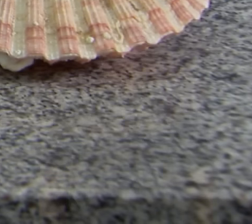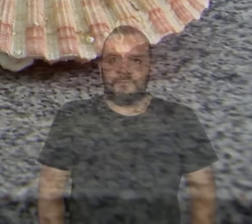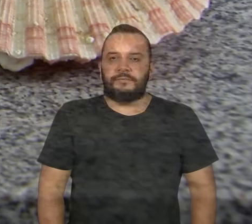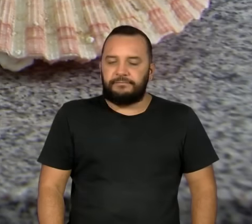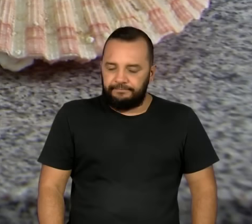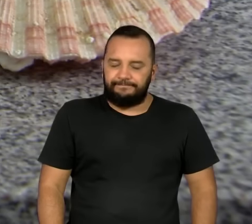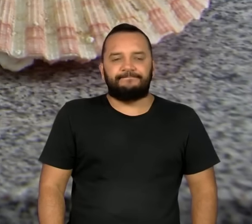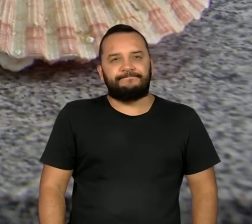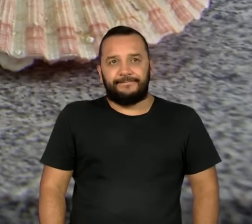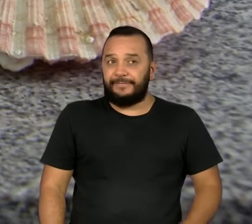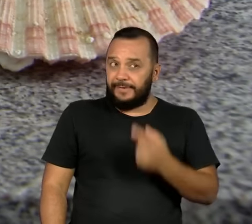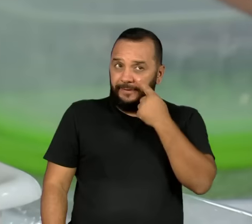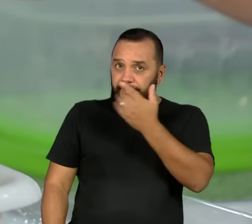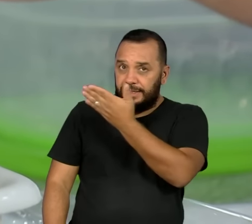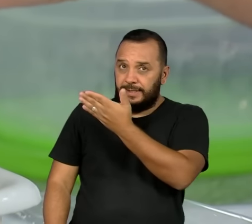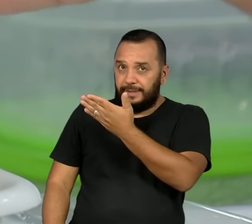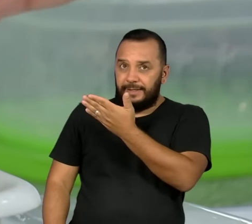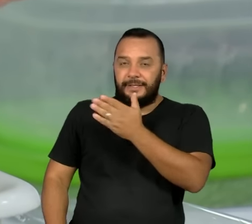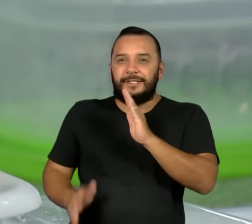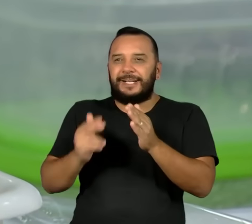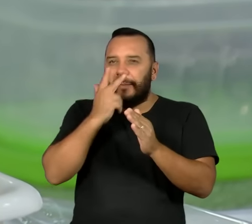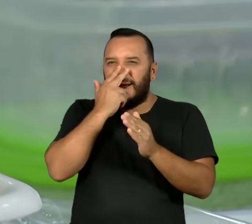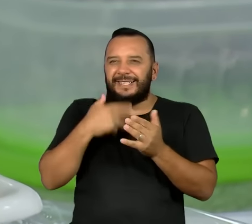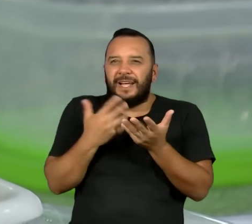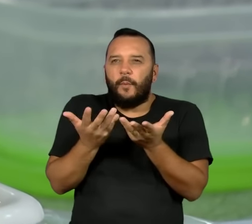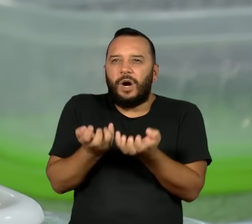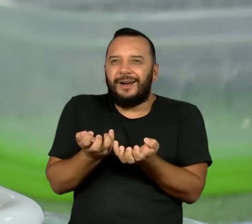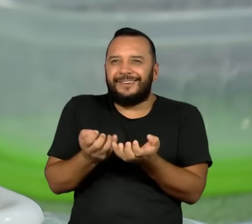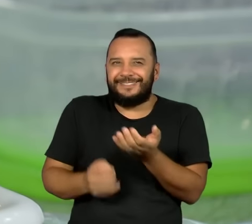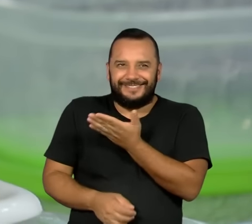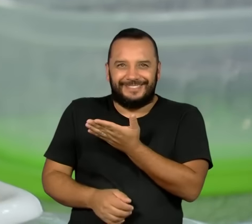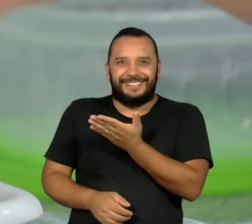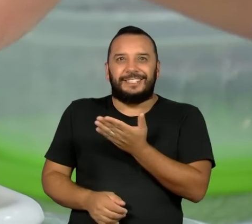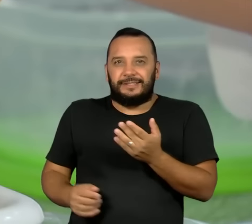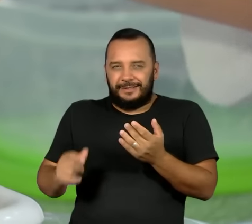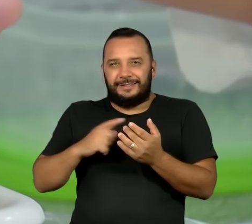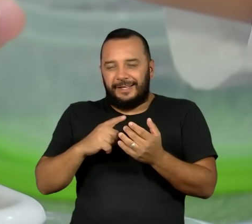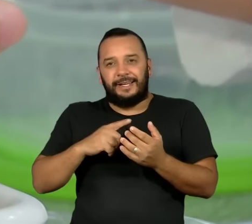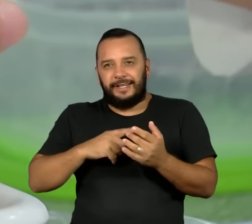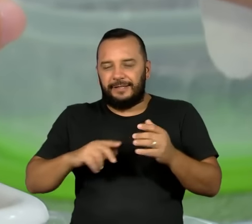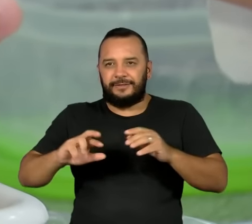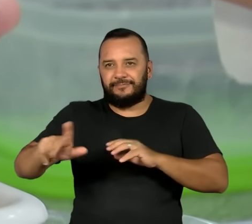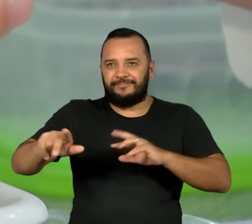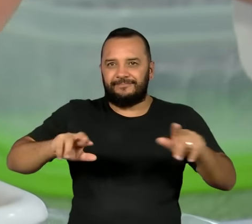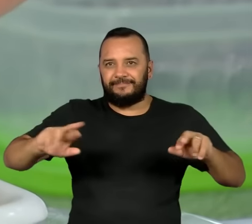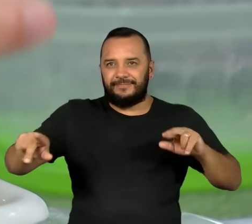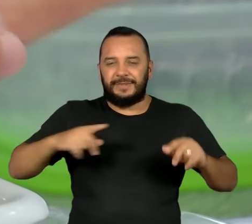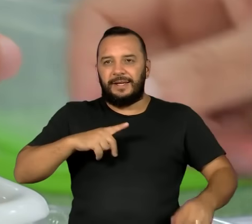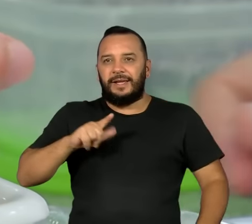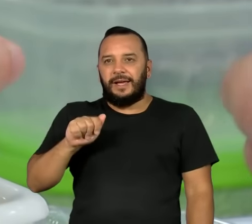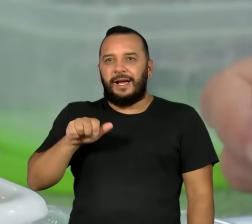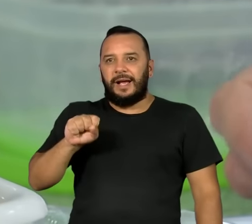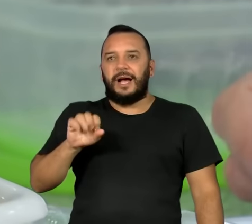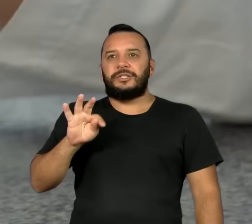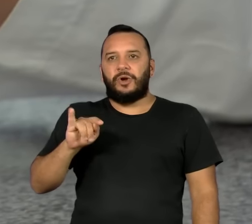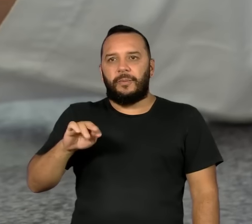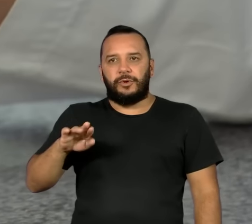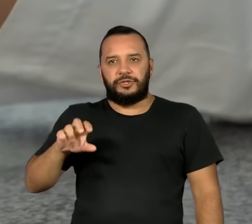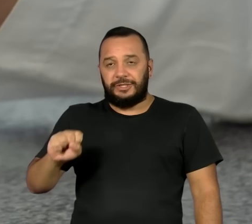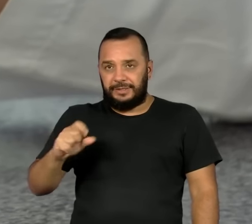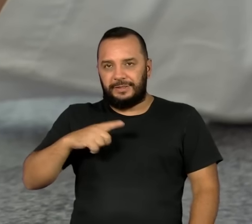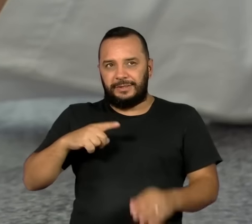Revisitando a coleção seca, os professores mostram uma divisão. Os gastrópodes são moluscos que têm conchas em espiral.